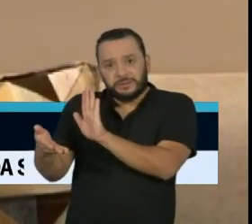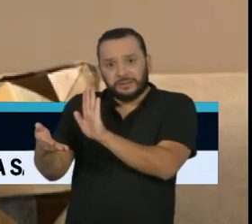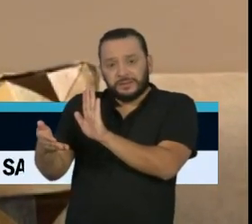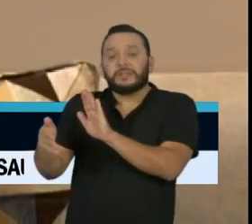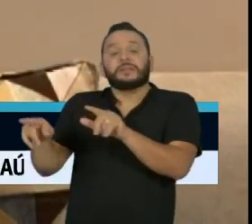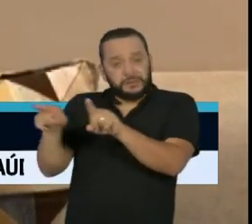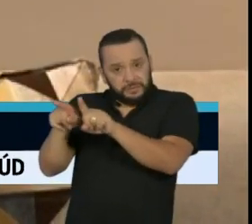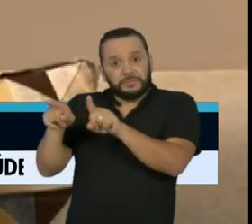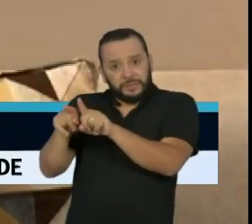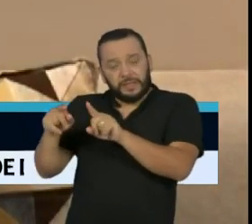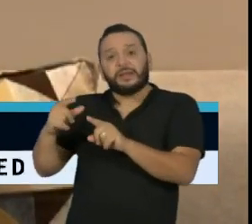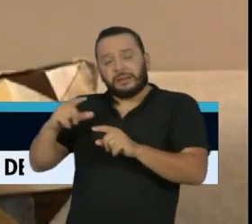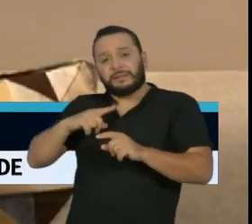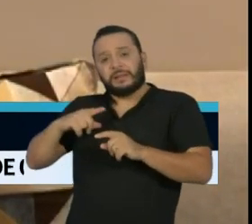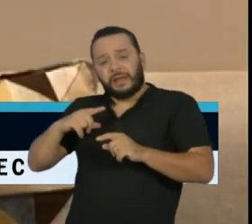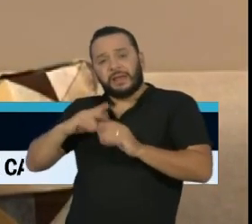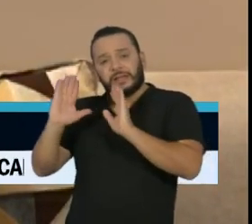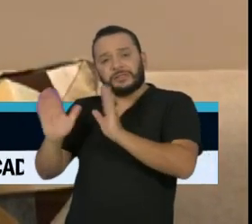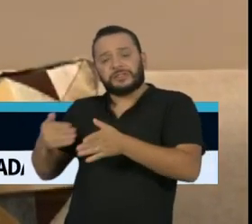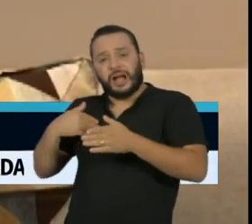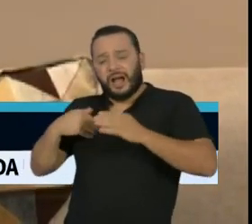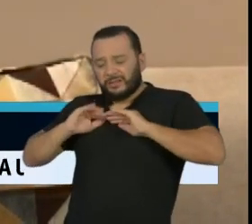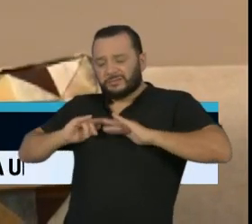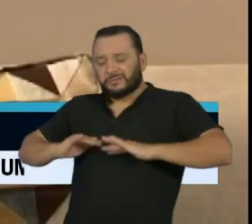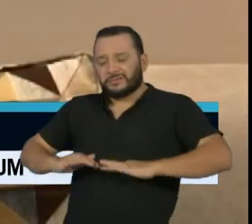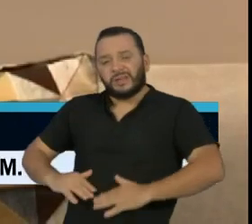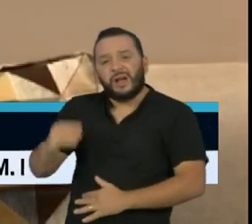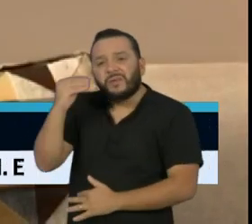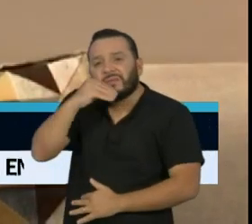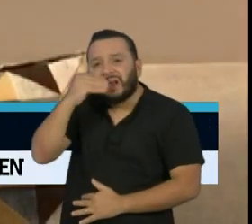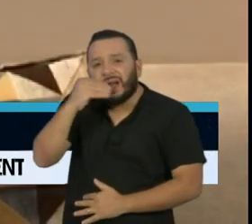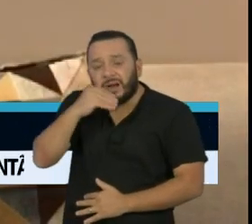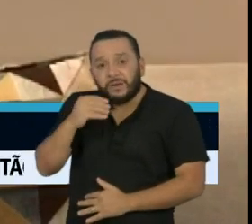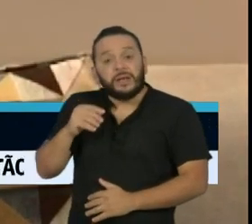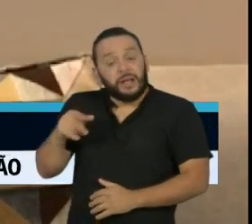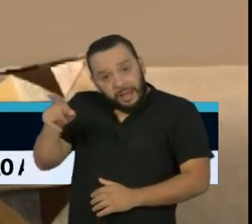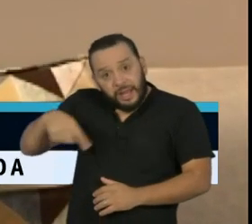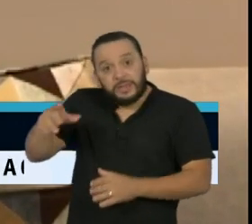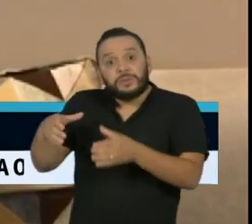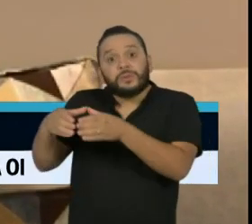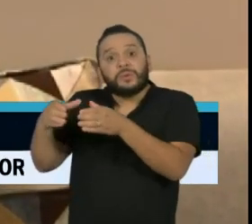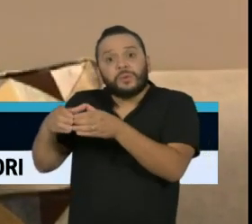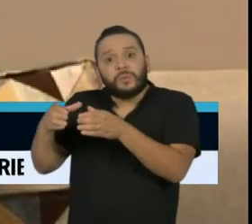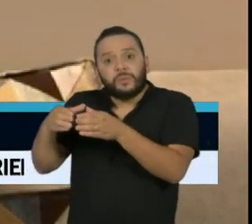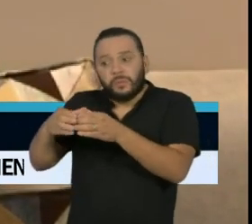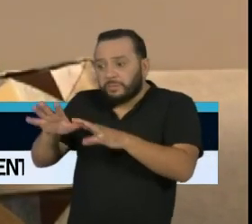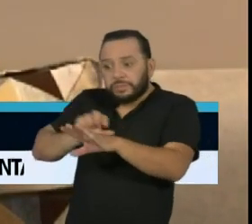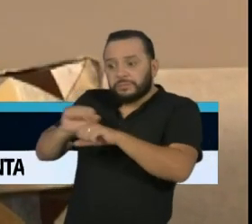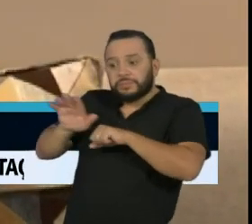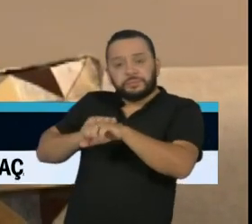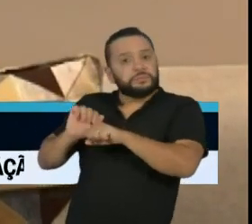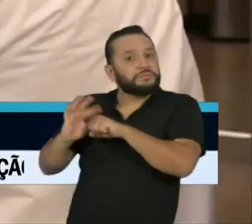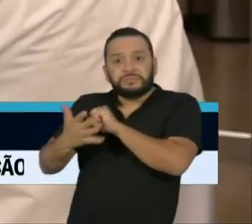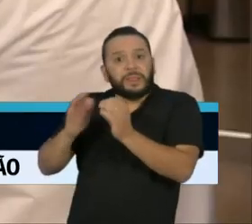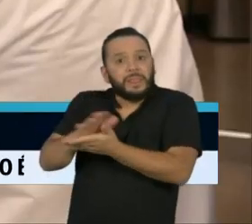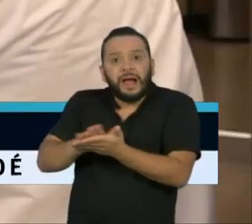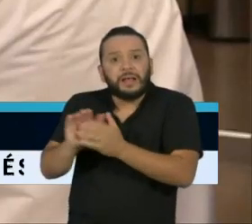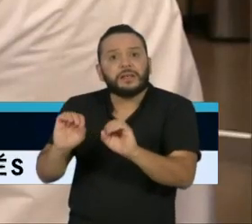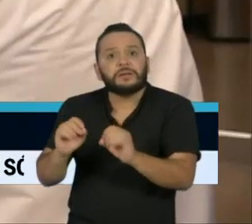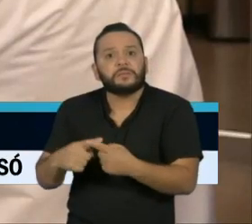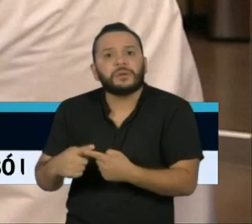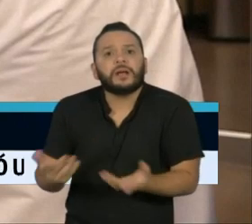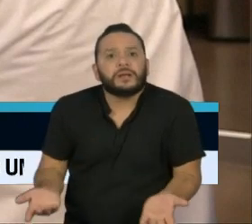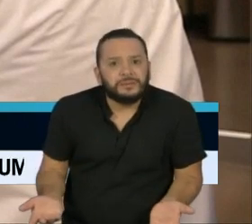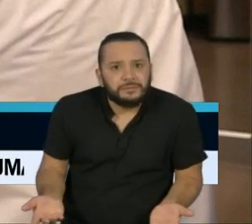classicamente que ele é imunodeprimido. E eles não estão nos grupos de riscos nas listagens mundiais. Atrás